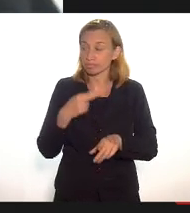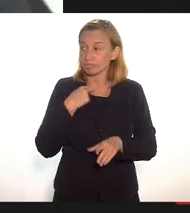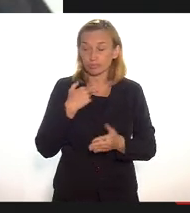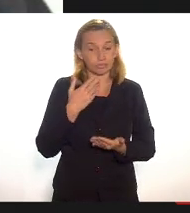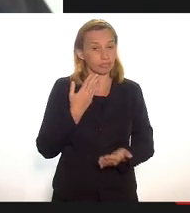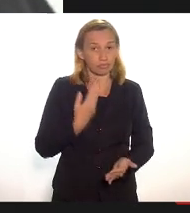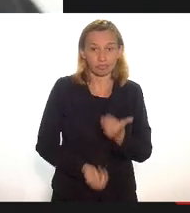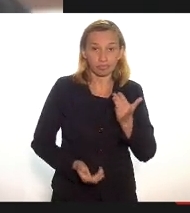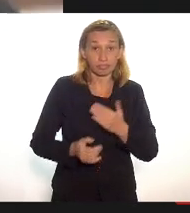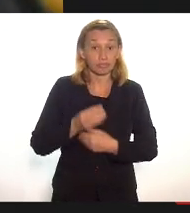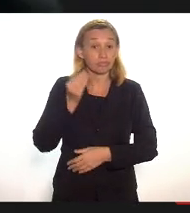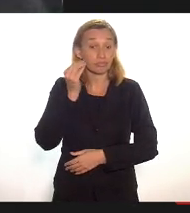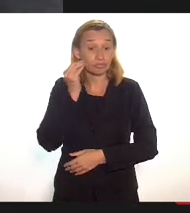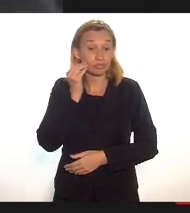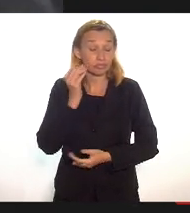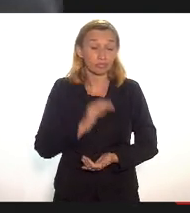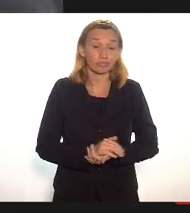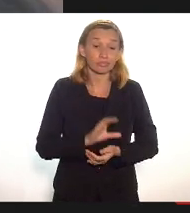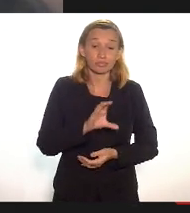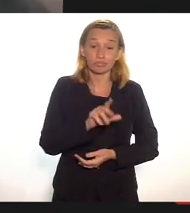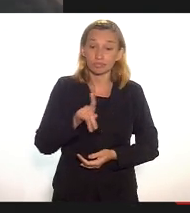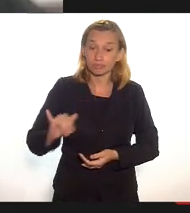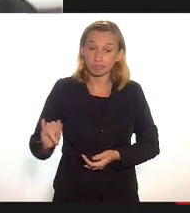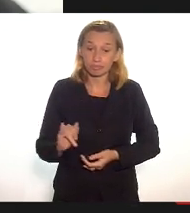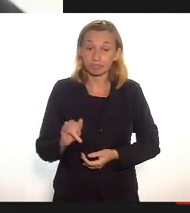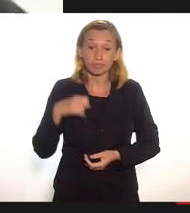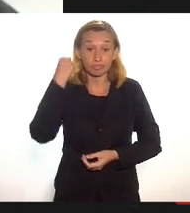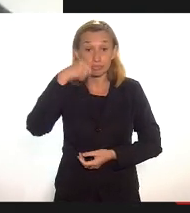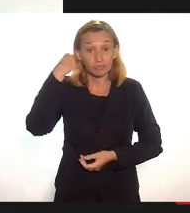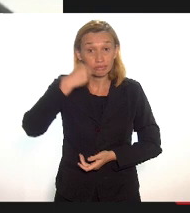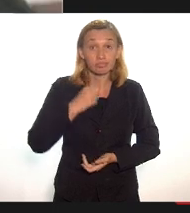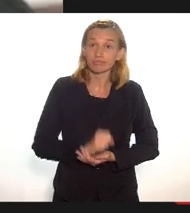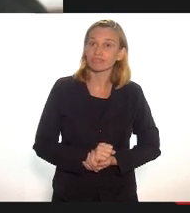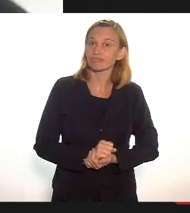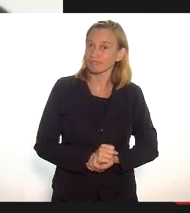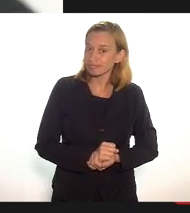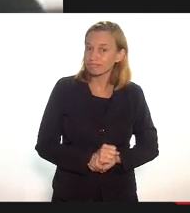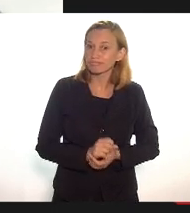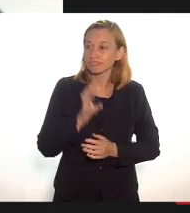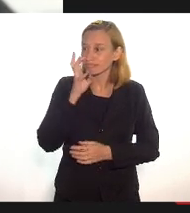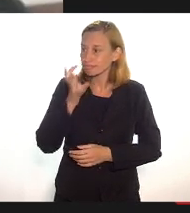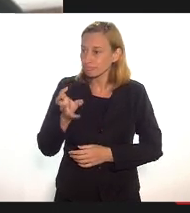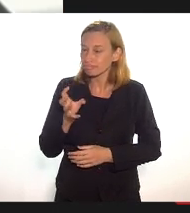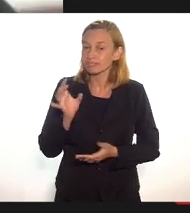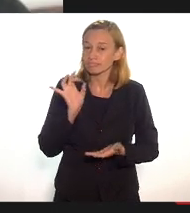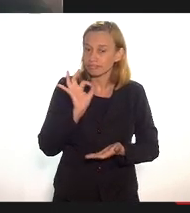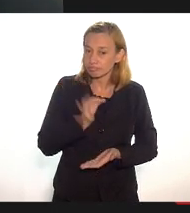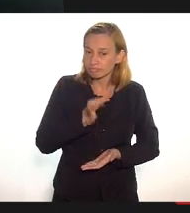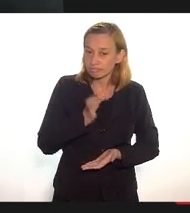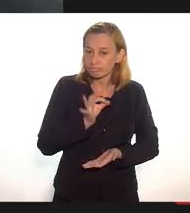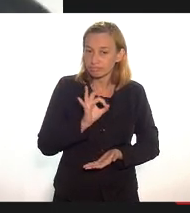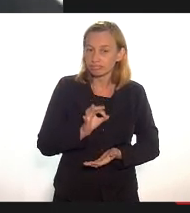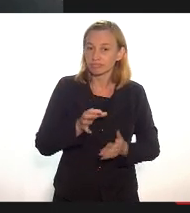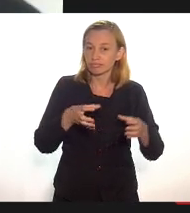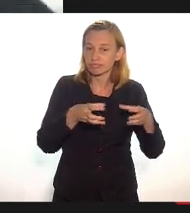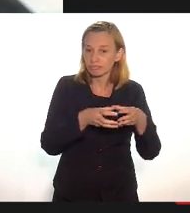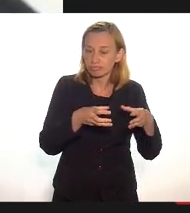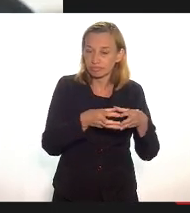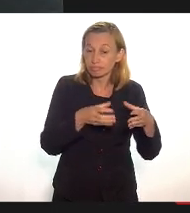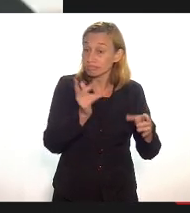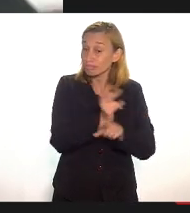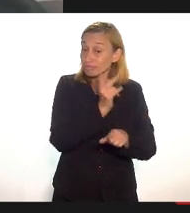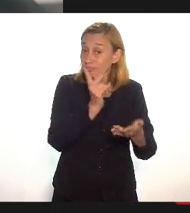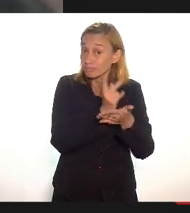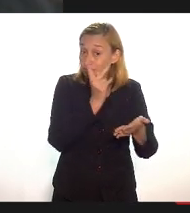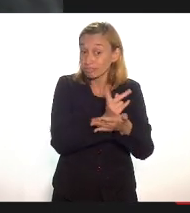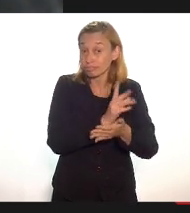perder a oportunidade desta CPI do Senado para denunciar, inclusive, esse conluio, essa cumplicidade